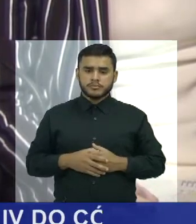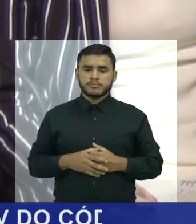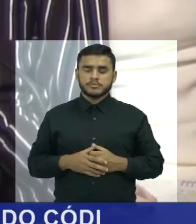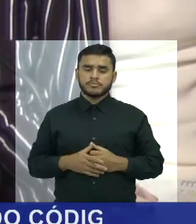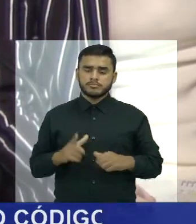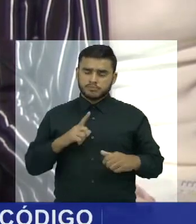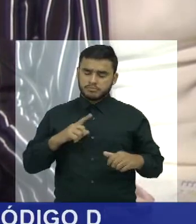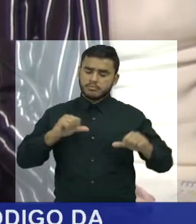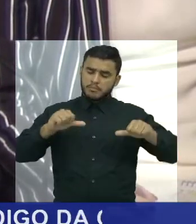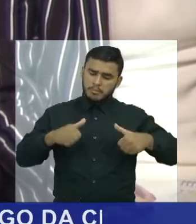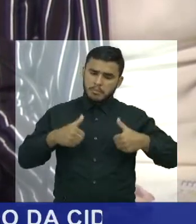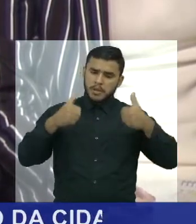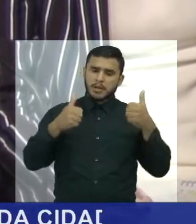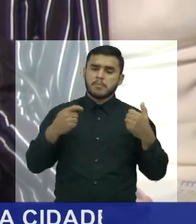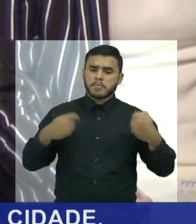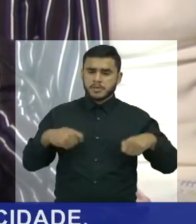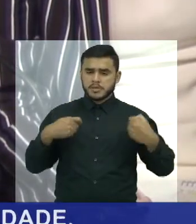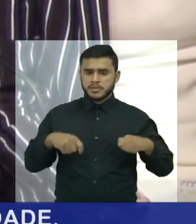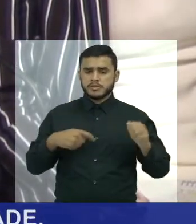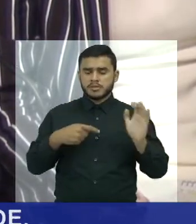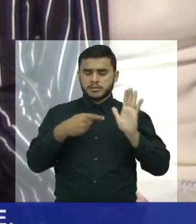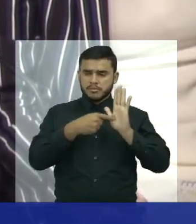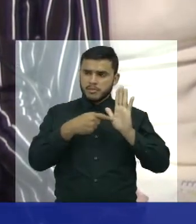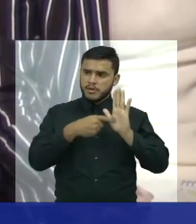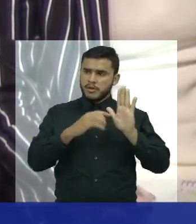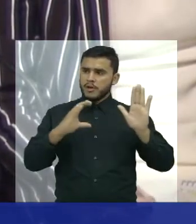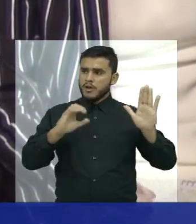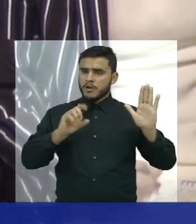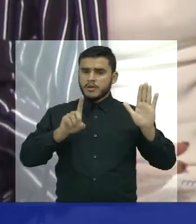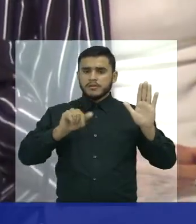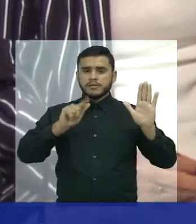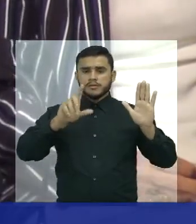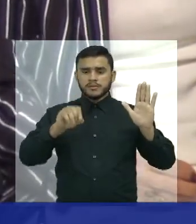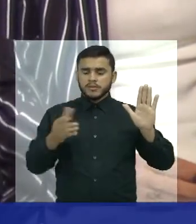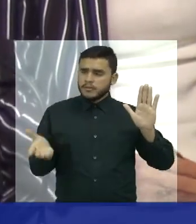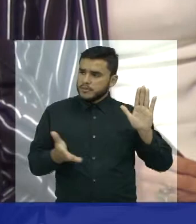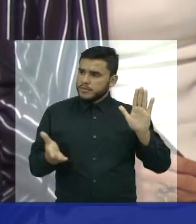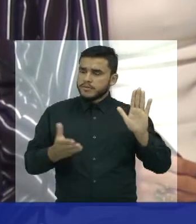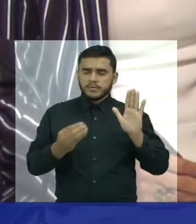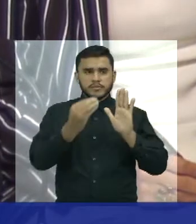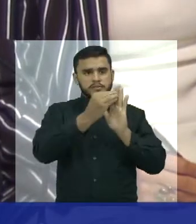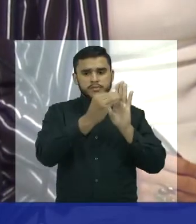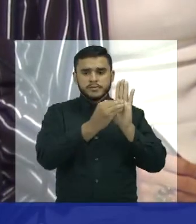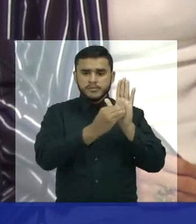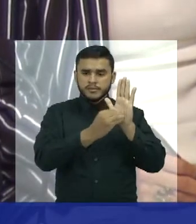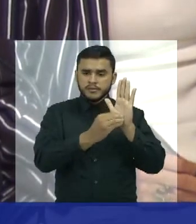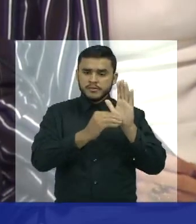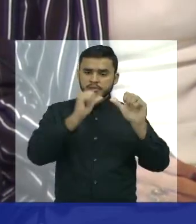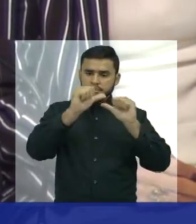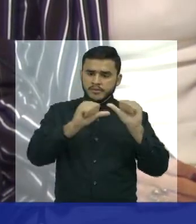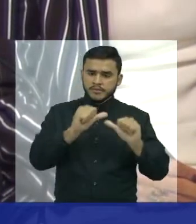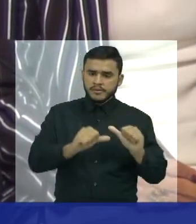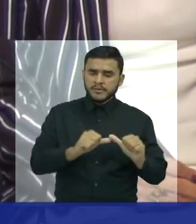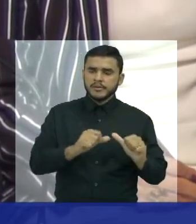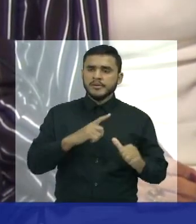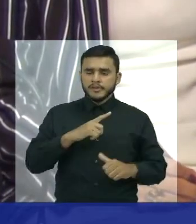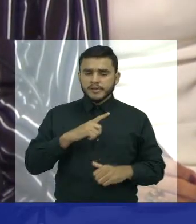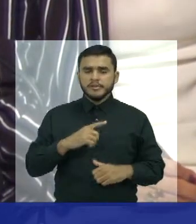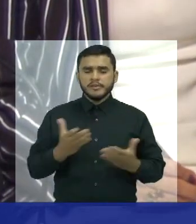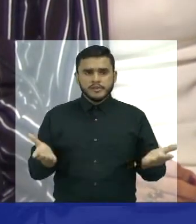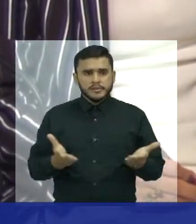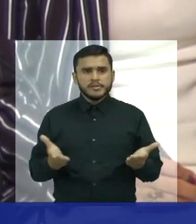melhorias a serem feitas no texto, é exatamente o propósito da nossa audiência pública, nosso dileto